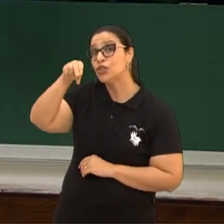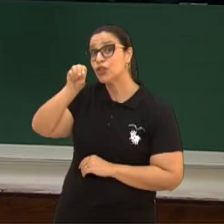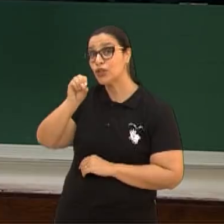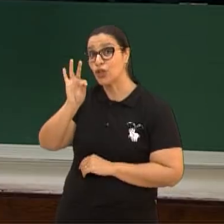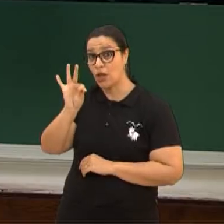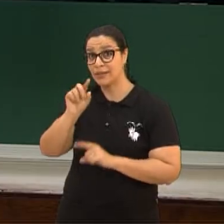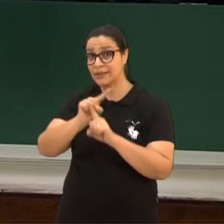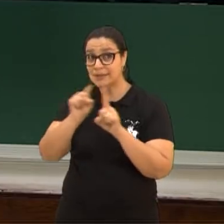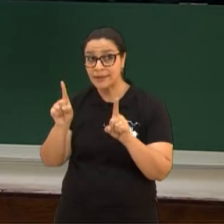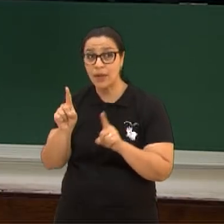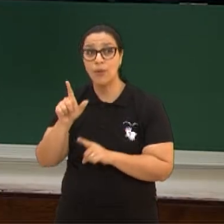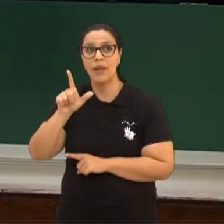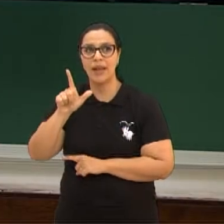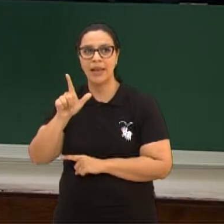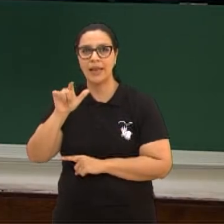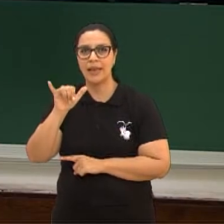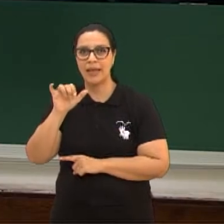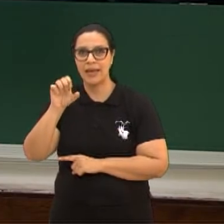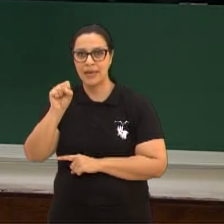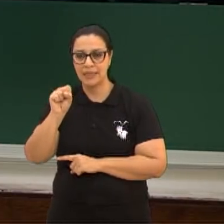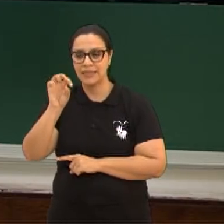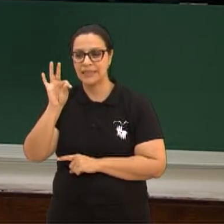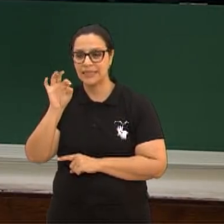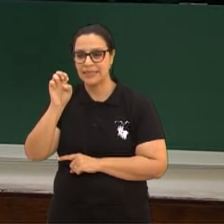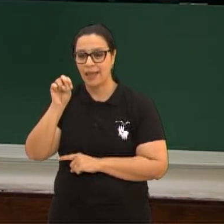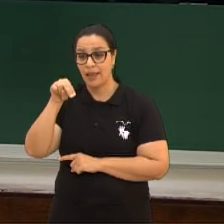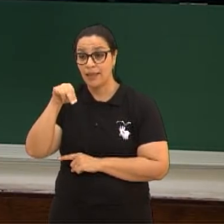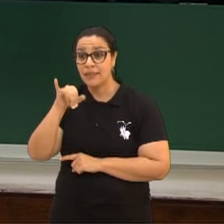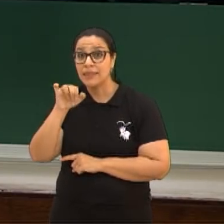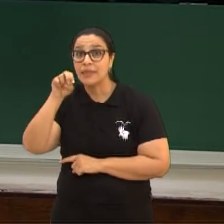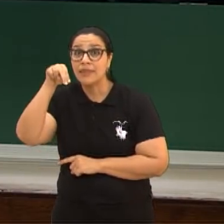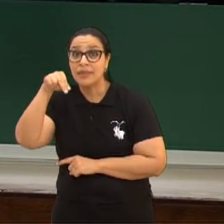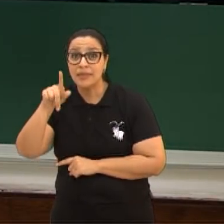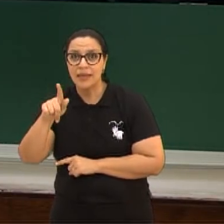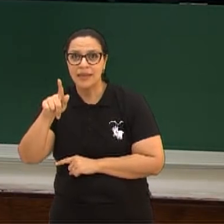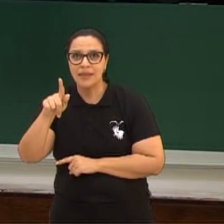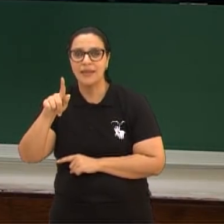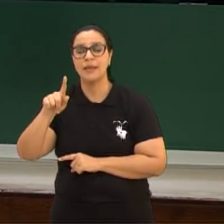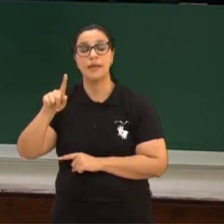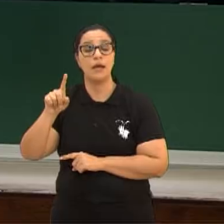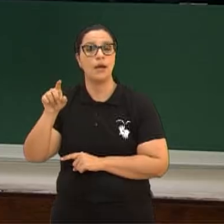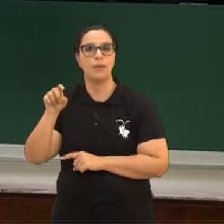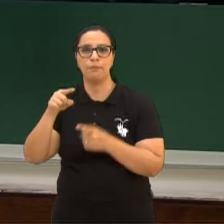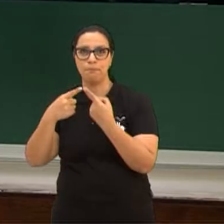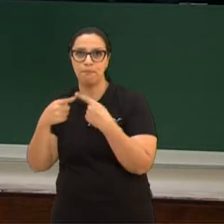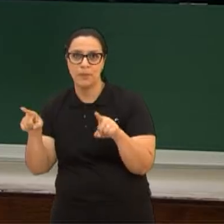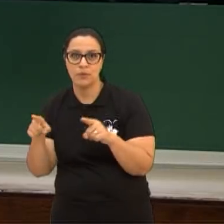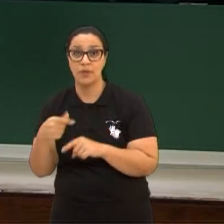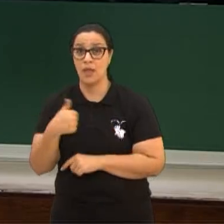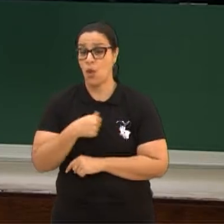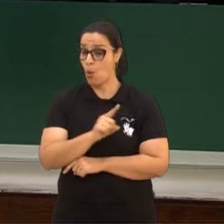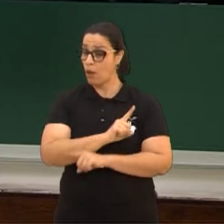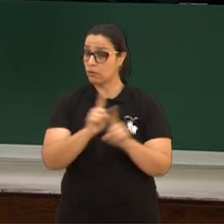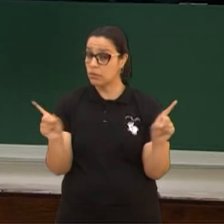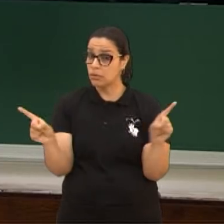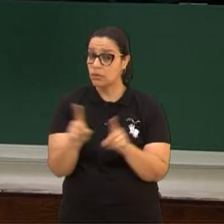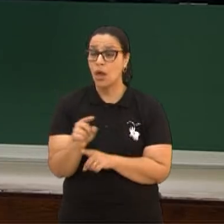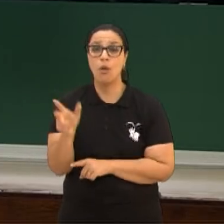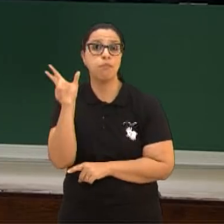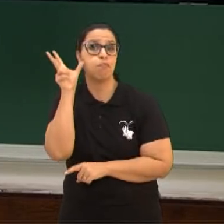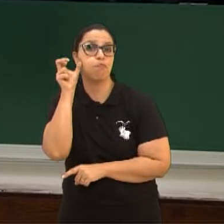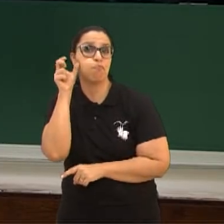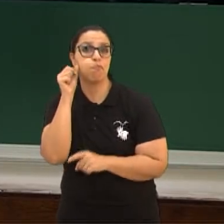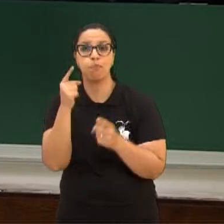not listening to music. Eu não estou ouvindo música. O que eu